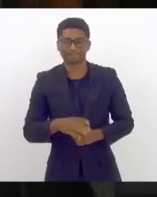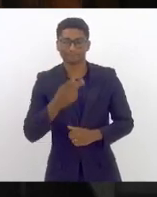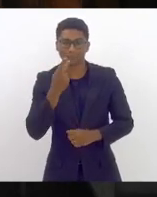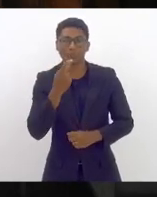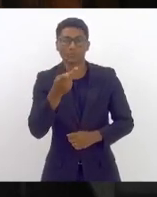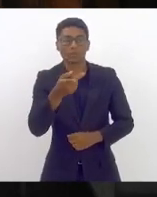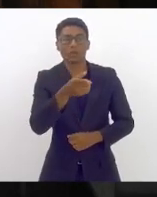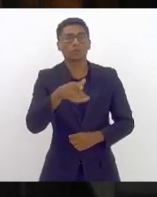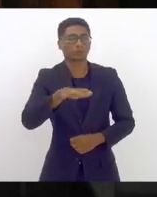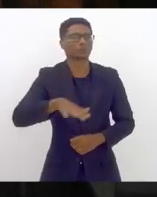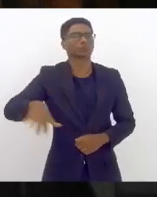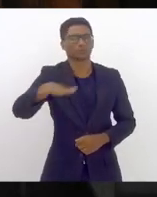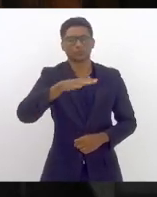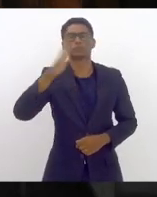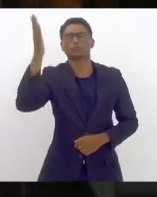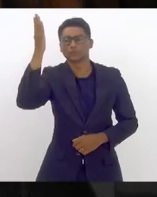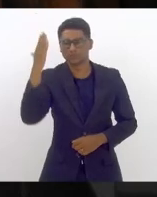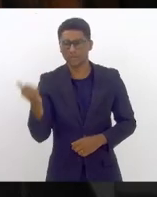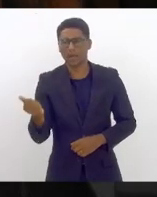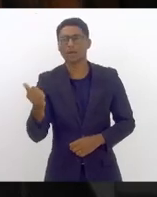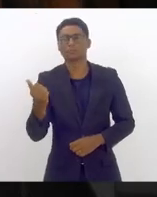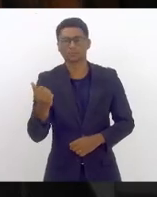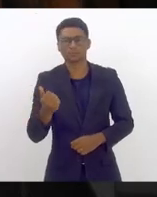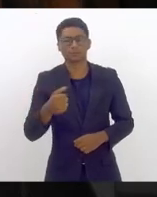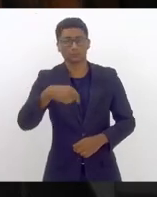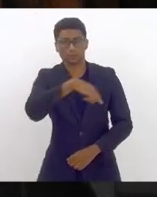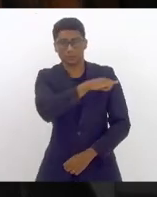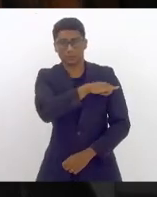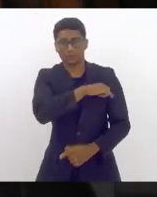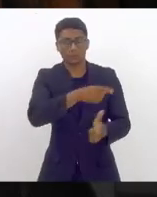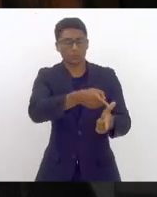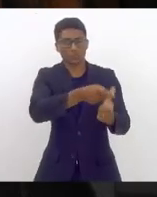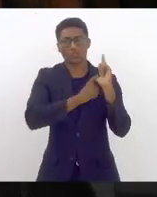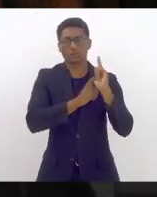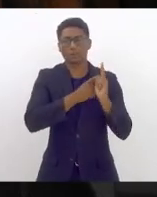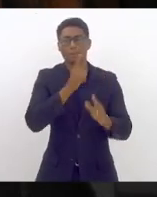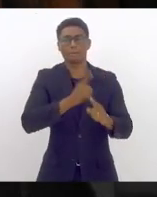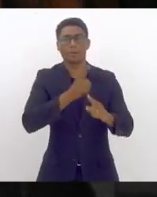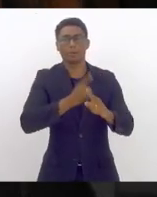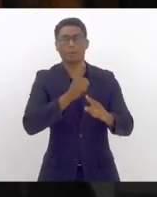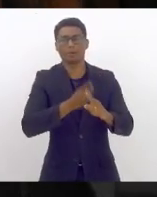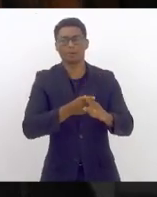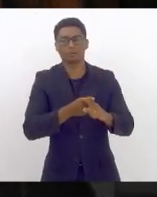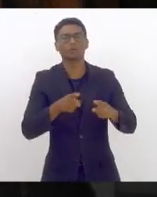dos fatores históricos que levaram ao profundo endividamento do Rio de Janeiro, todos sabem,